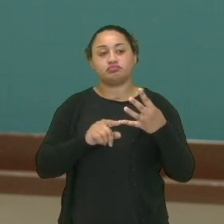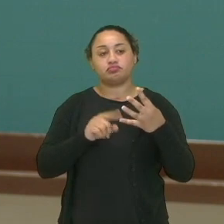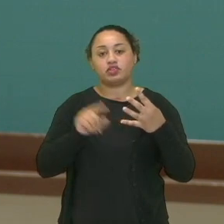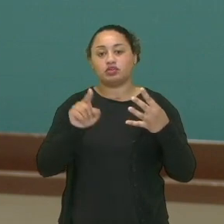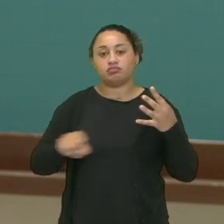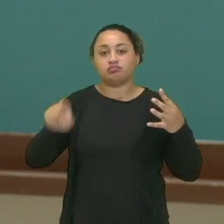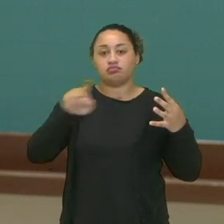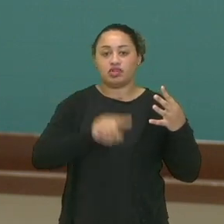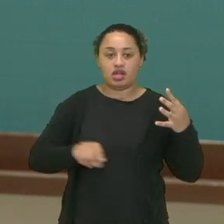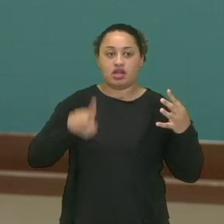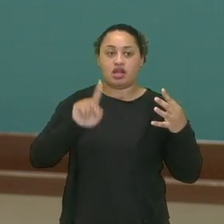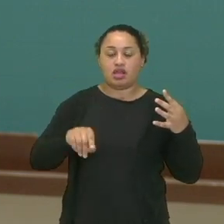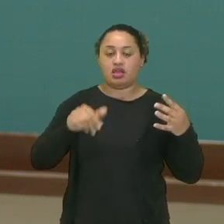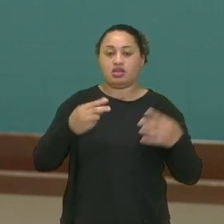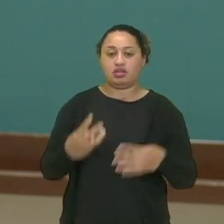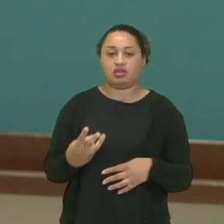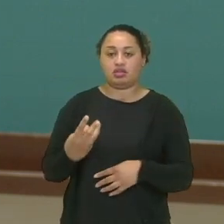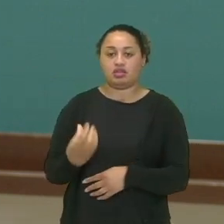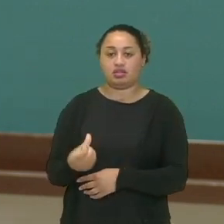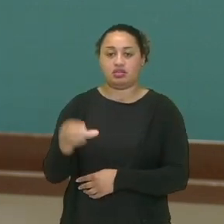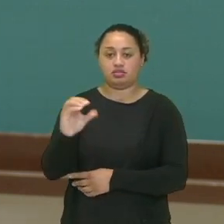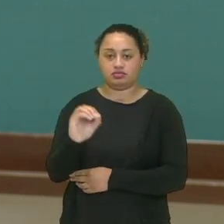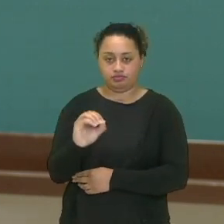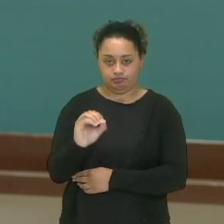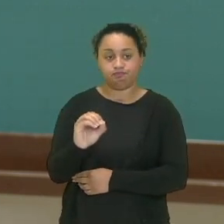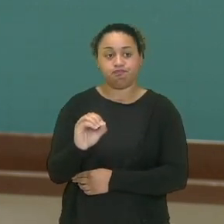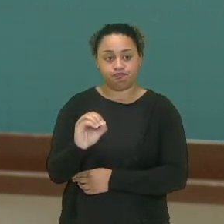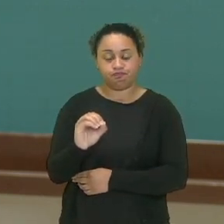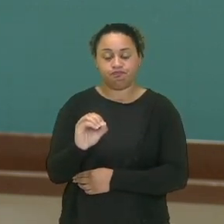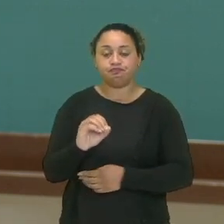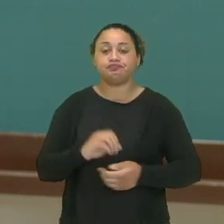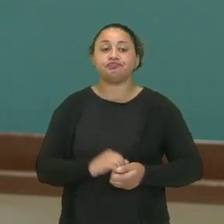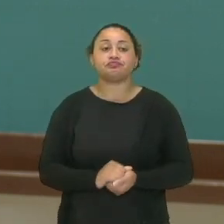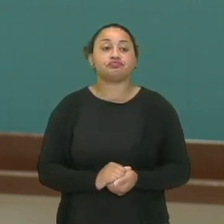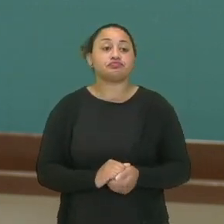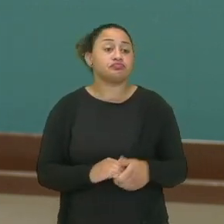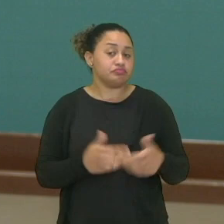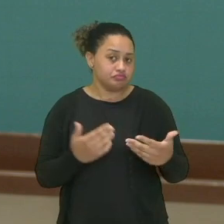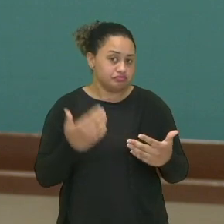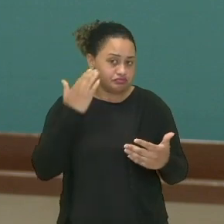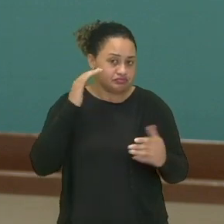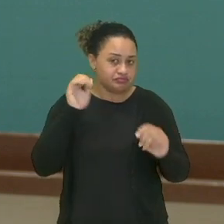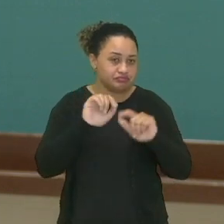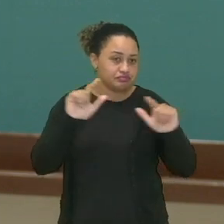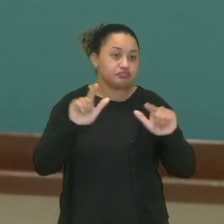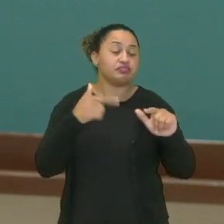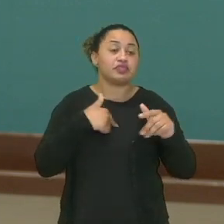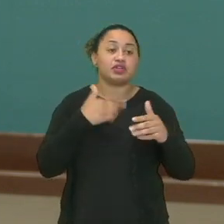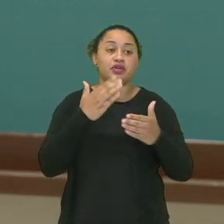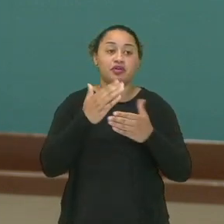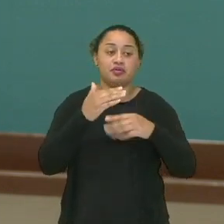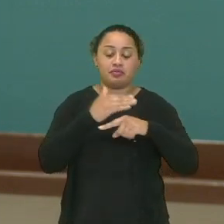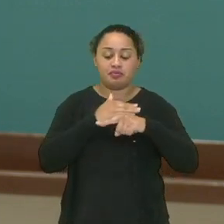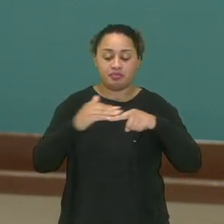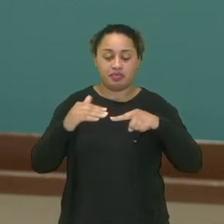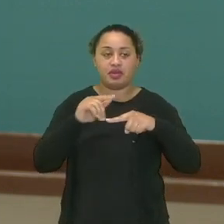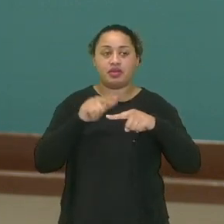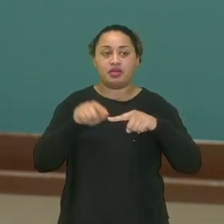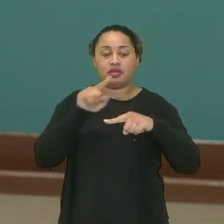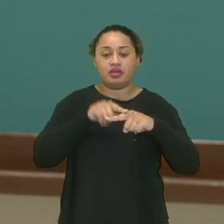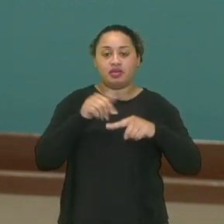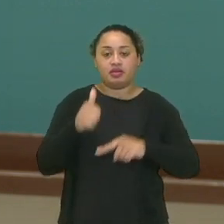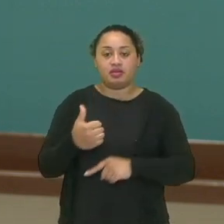voltinha completa a gente já viu que ela representa 360 graus, tá joia? Então metade é 180, a